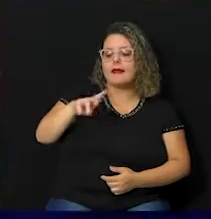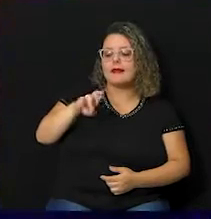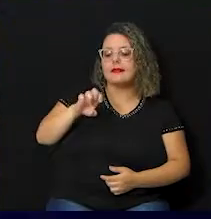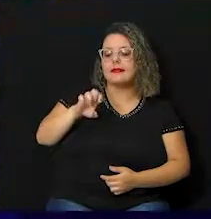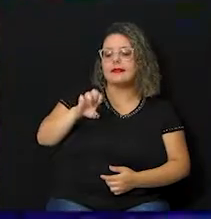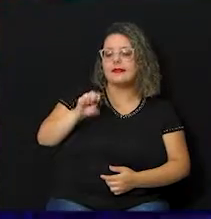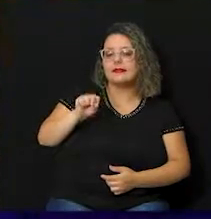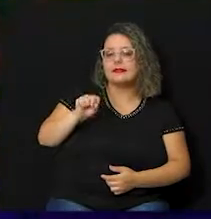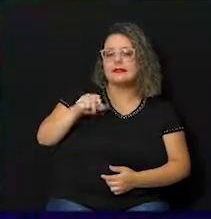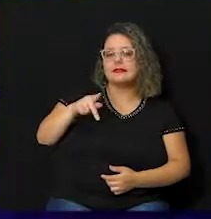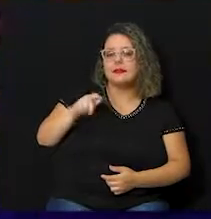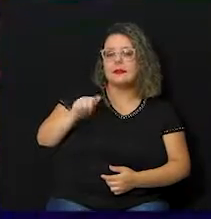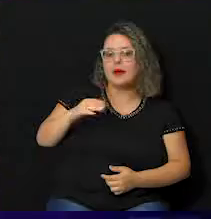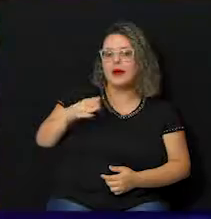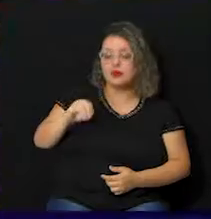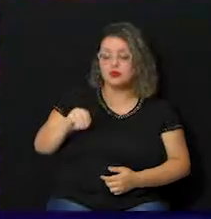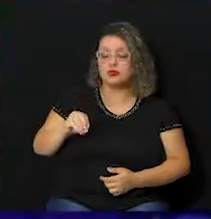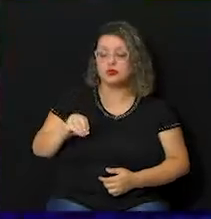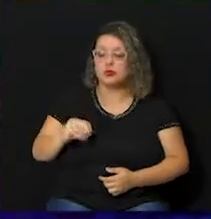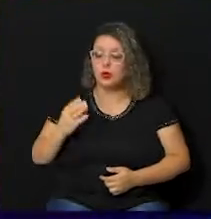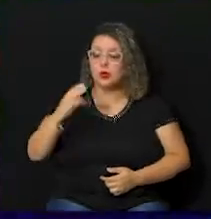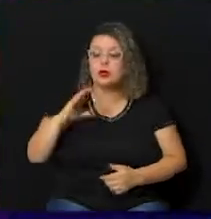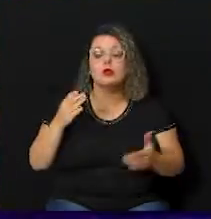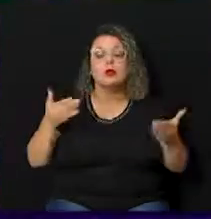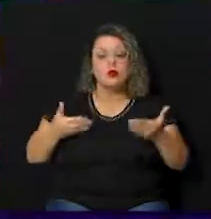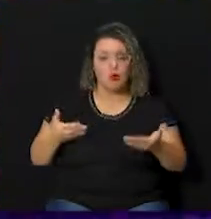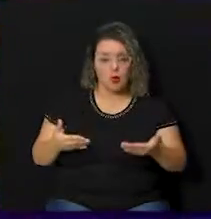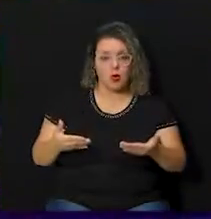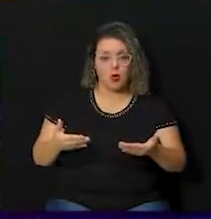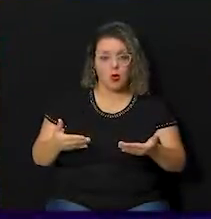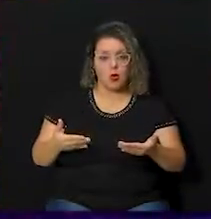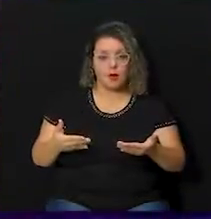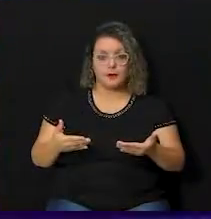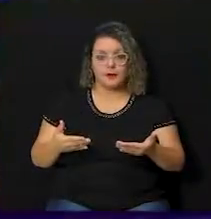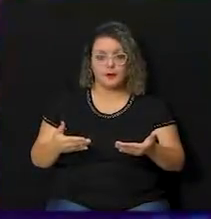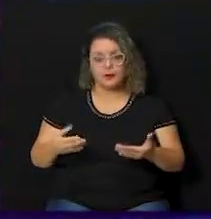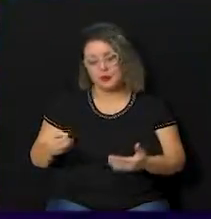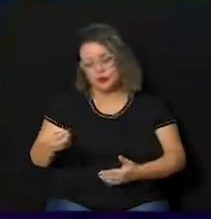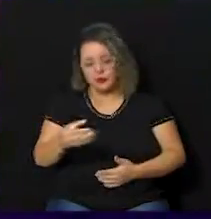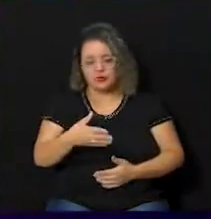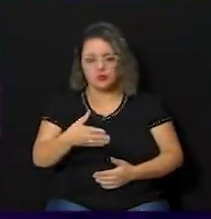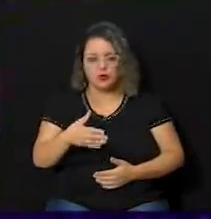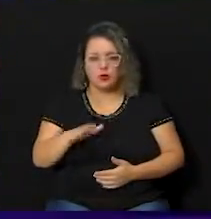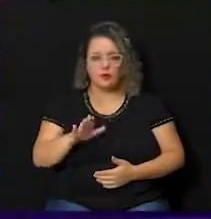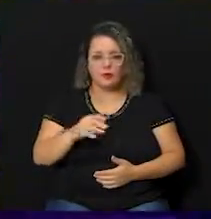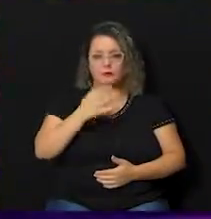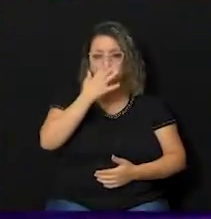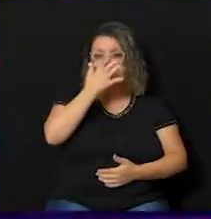Entre Espaço é o quadrinho que eu estou lançando agora, minha obra mais recente.